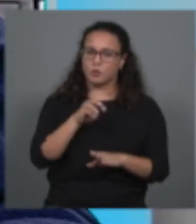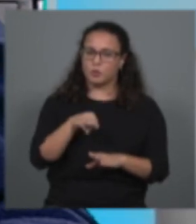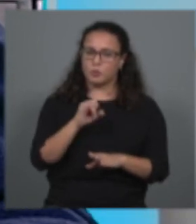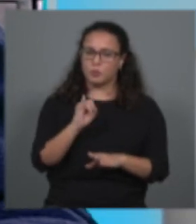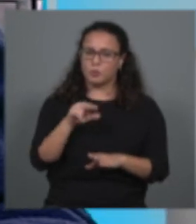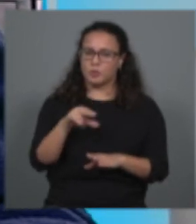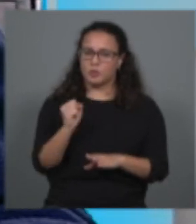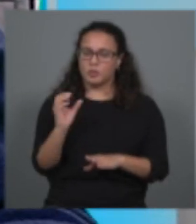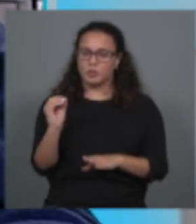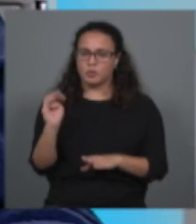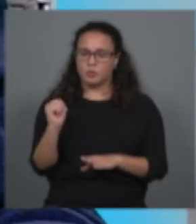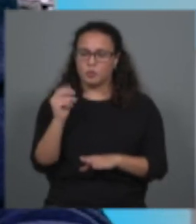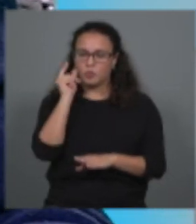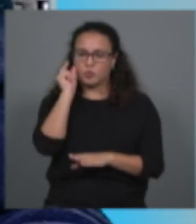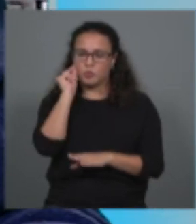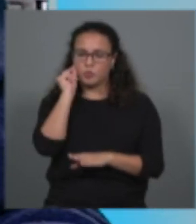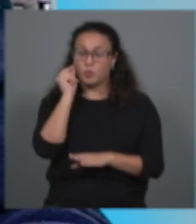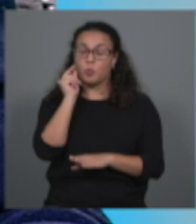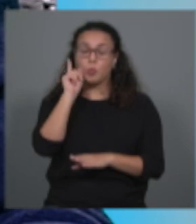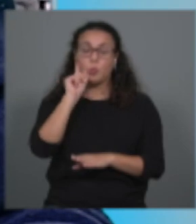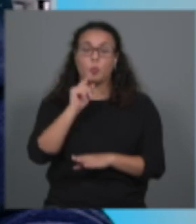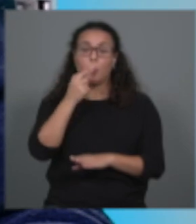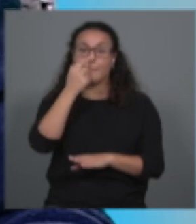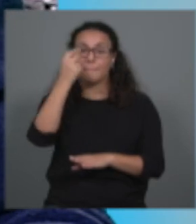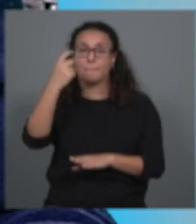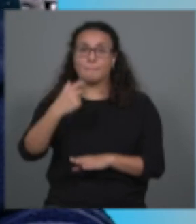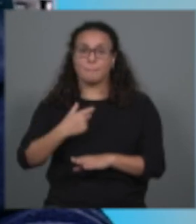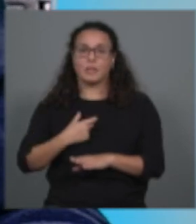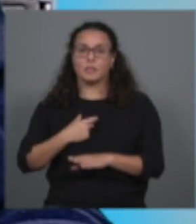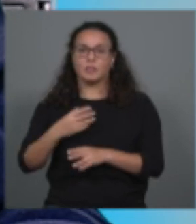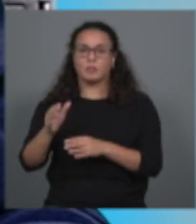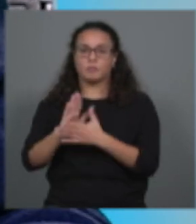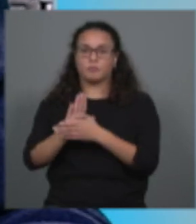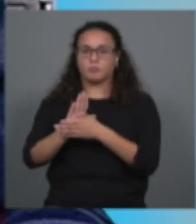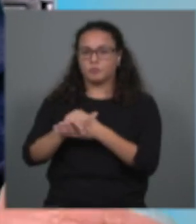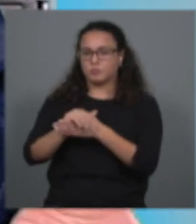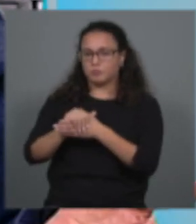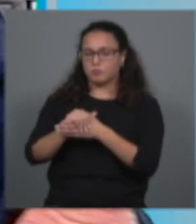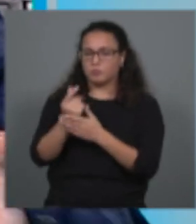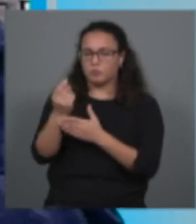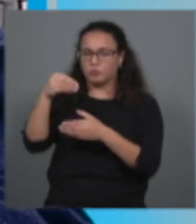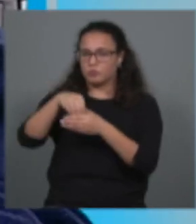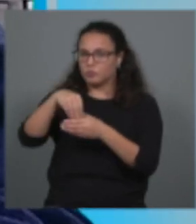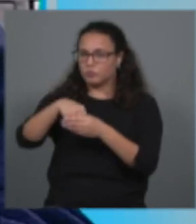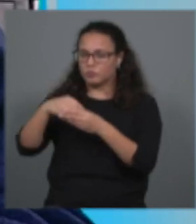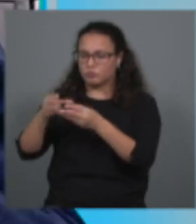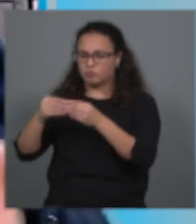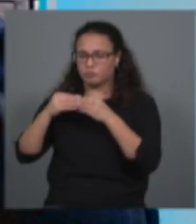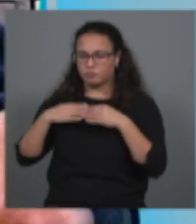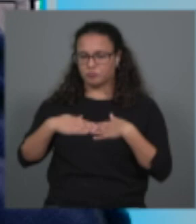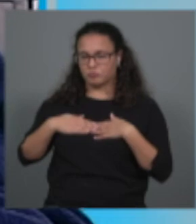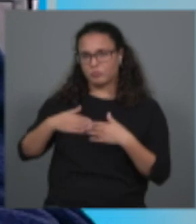mão um envelope com dinheiro para os pobres. E ele guardou no bolso. Daí uns minutos chega uma